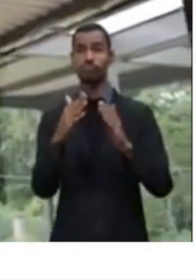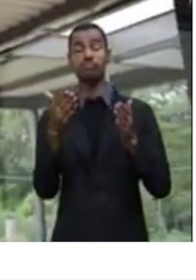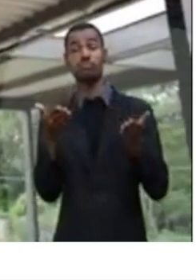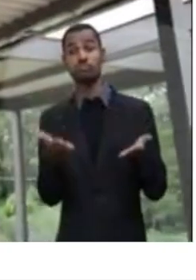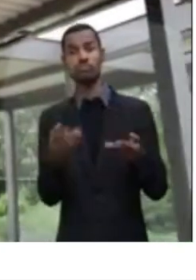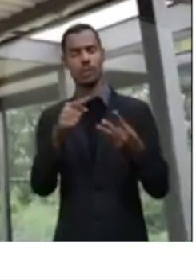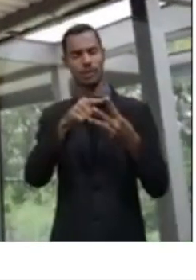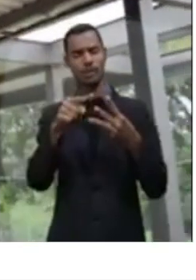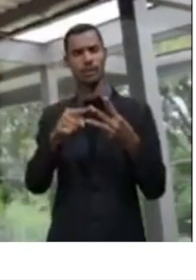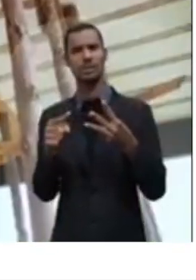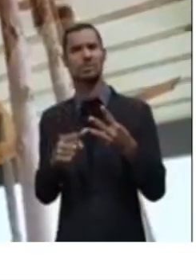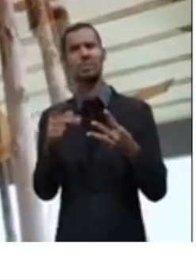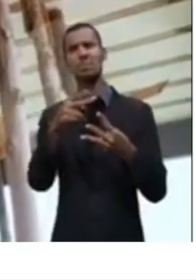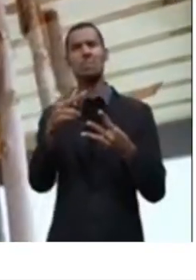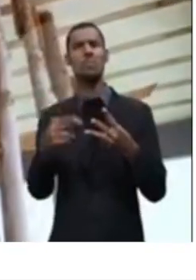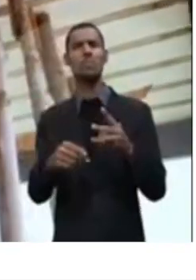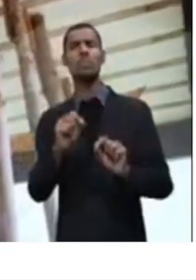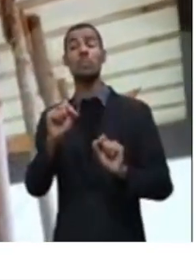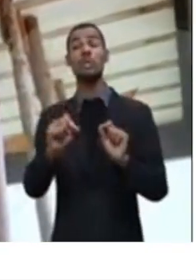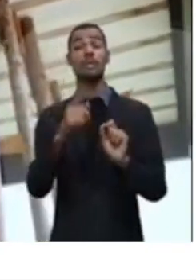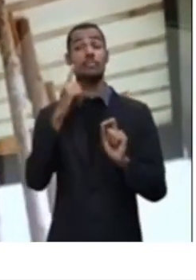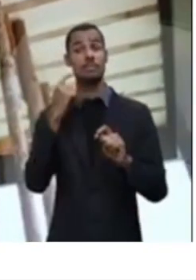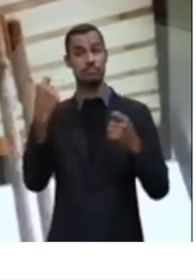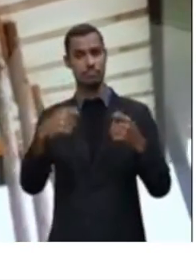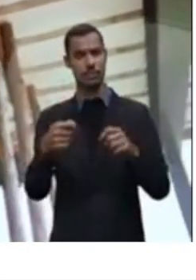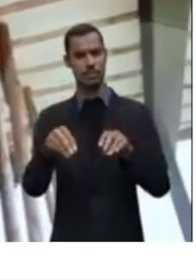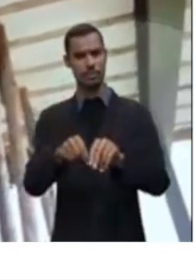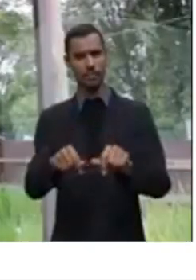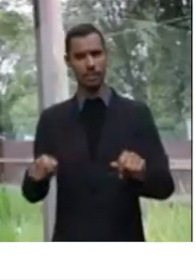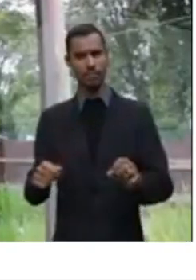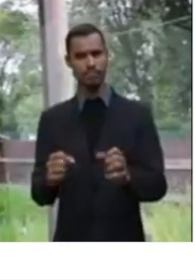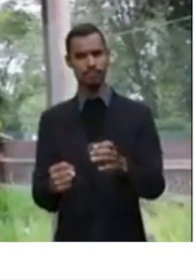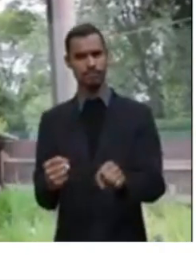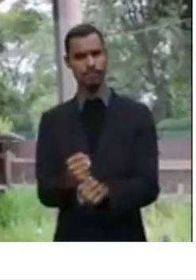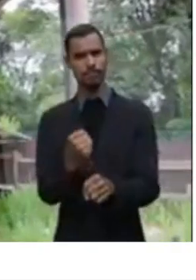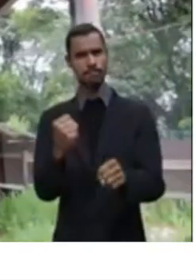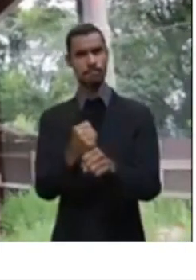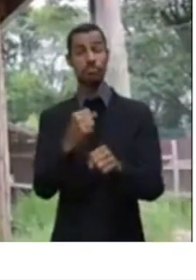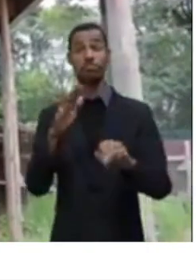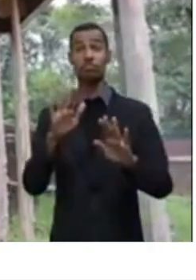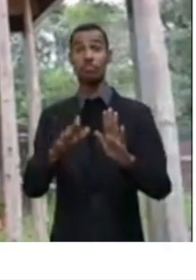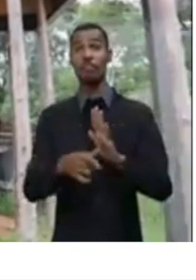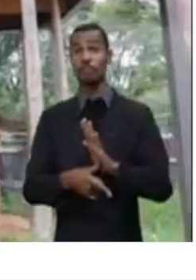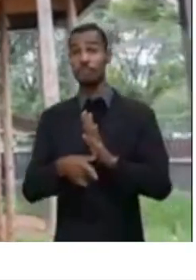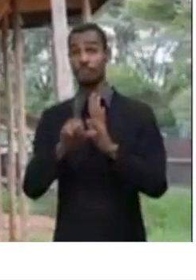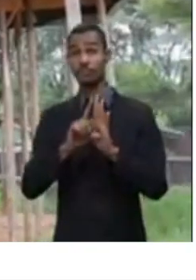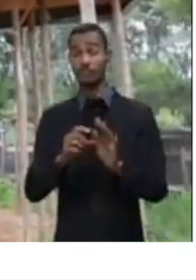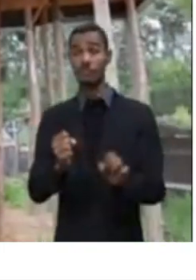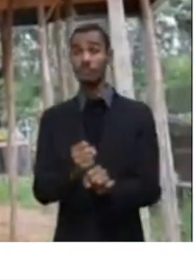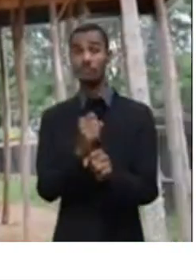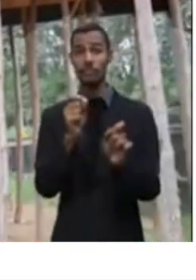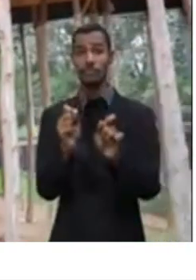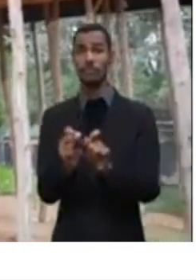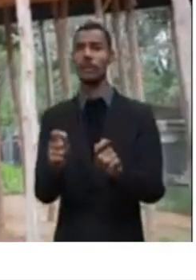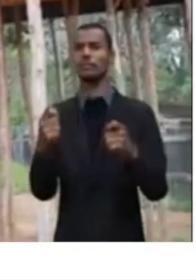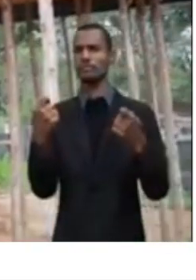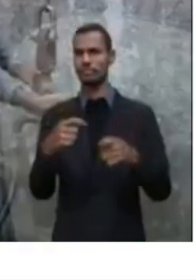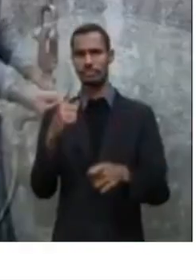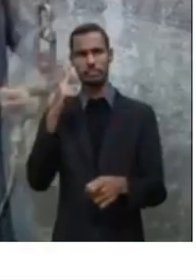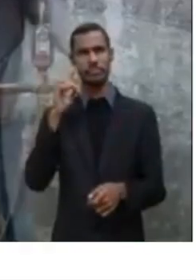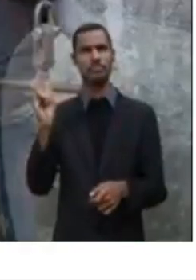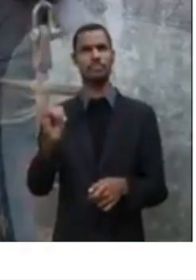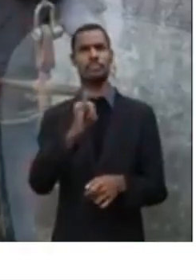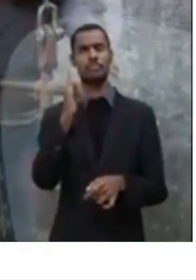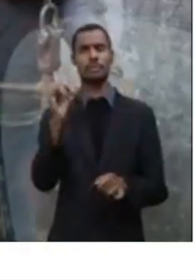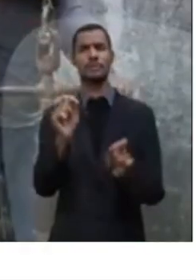que esses 3 locais têm em comum é a necessidade de fundações. Mas antes de simplesmente iniciar a construção, é fundamental